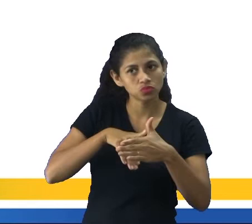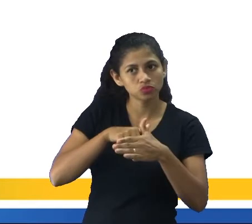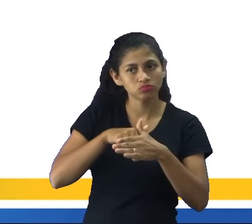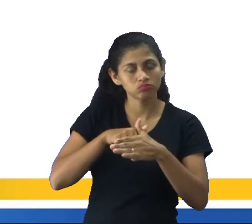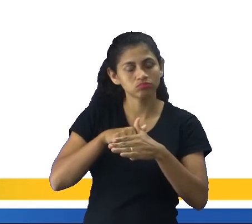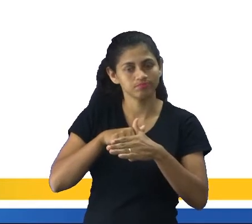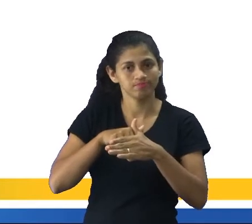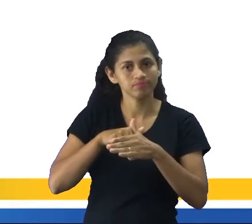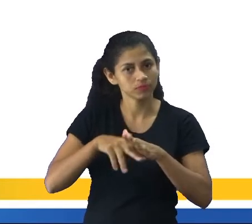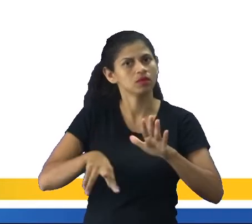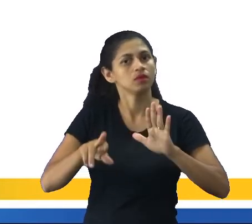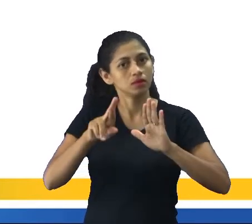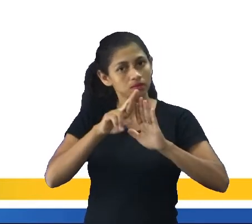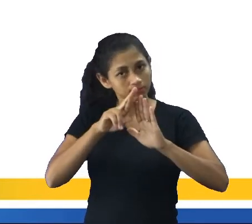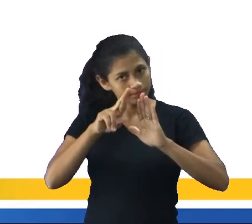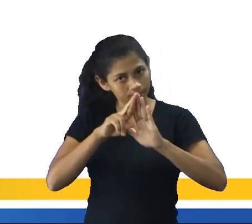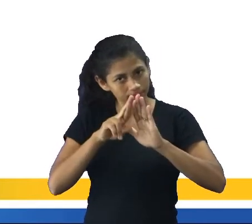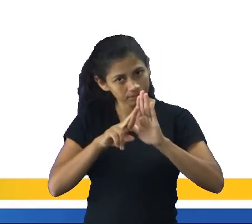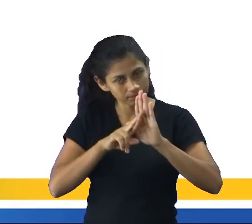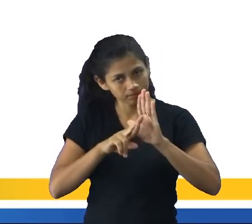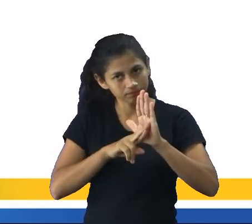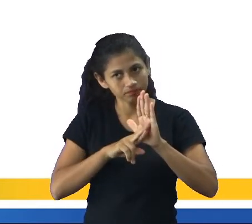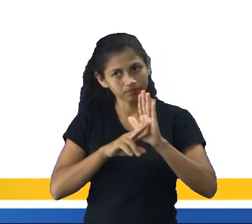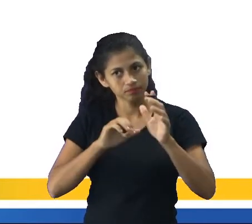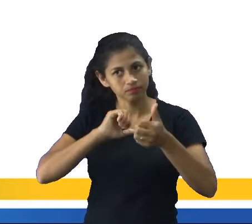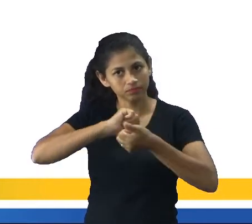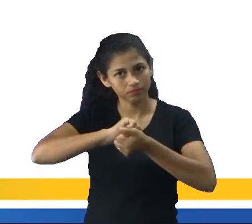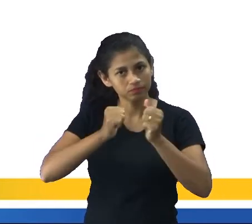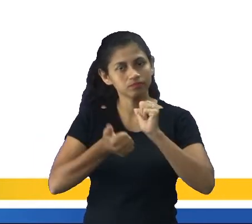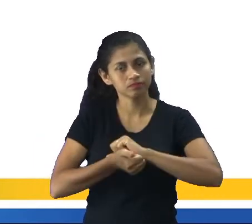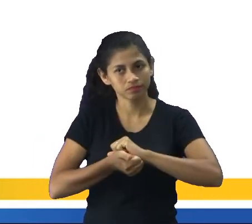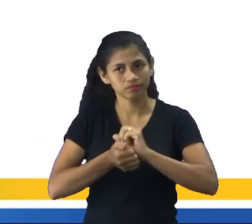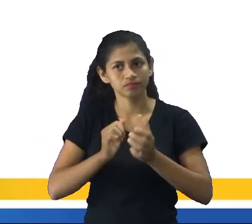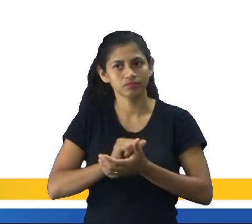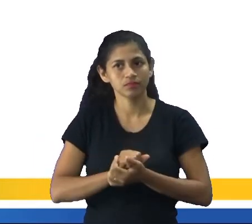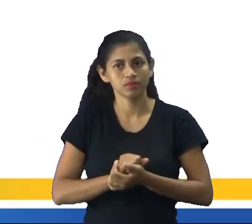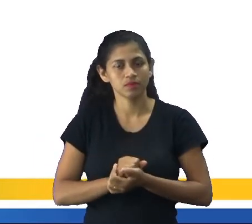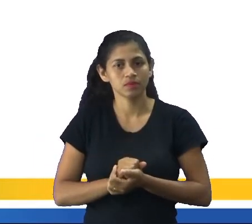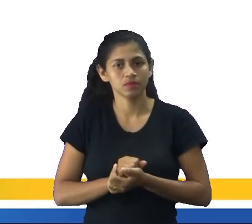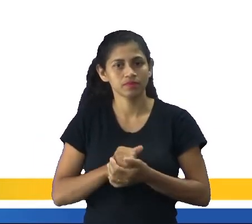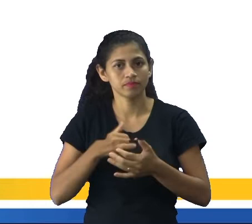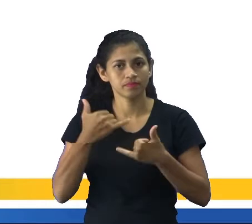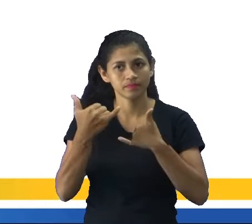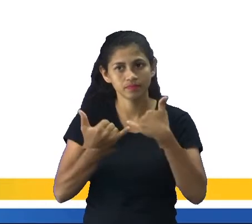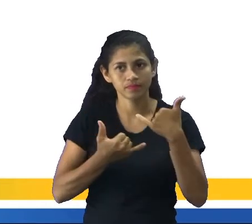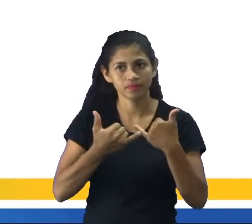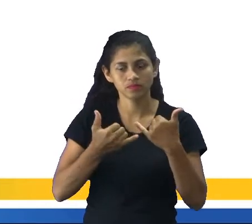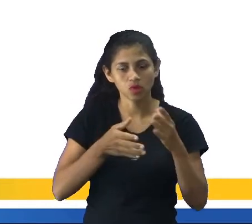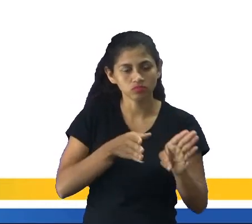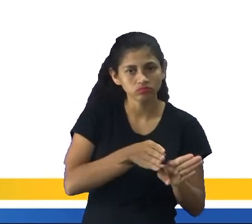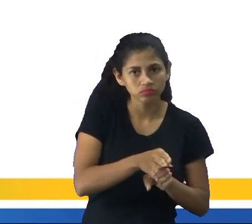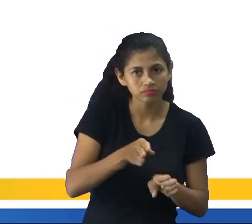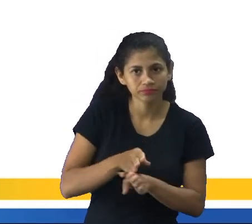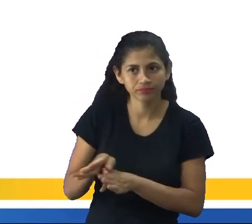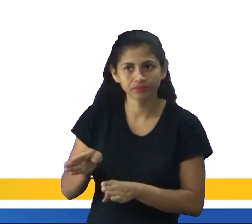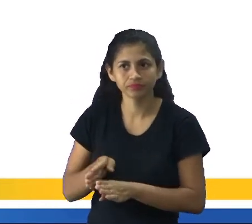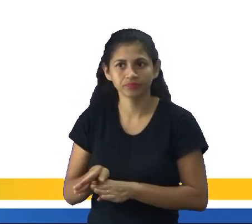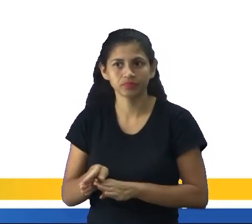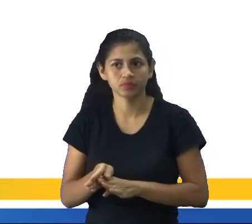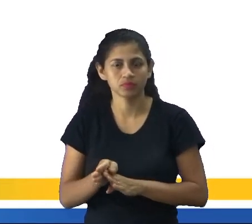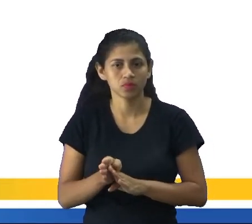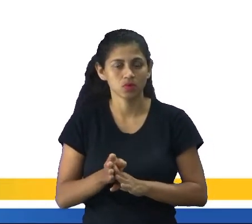sejam entendidos como regra, né, por meio da adaptação. A brincadeira vai ter esse direcionamento da diversão, que tem